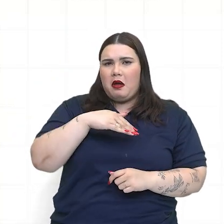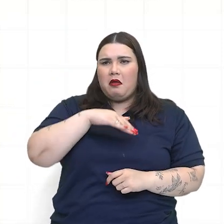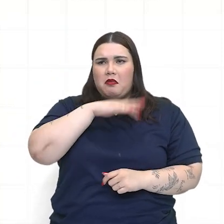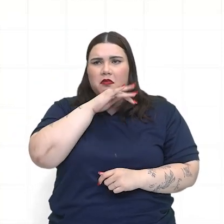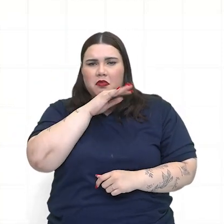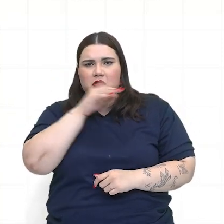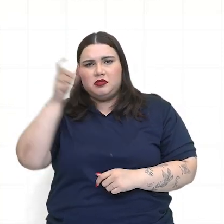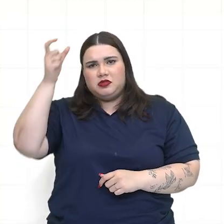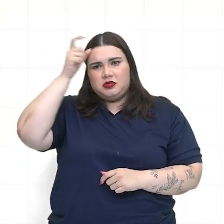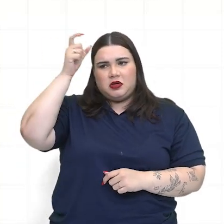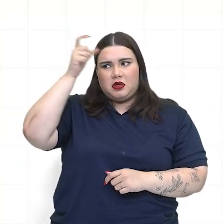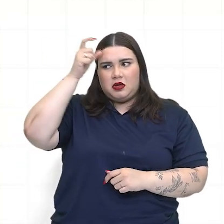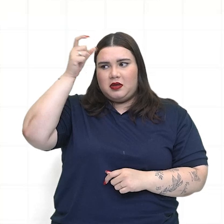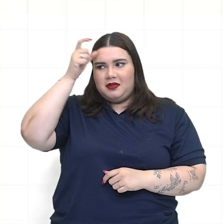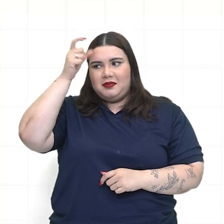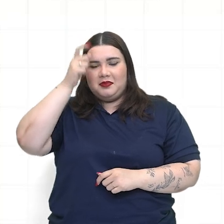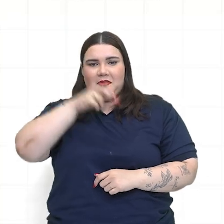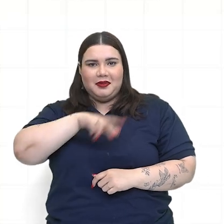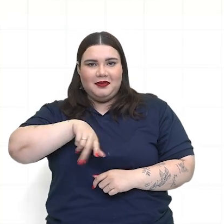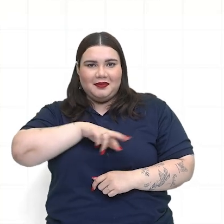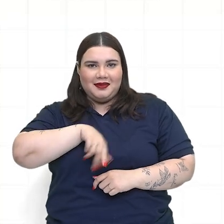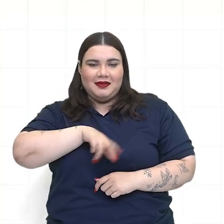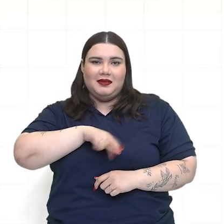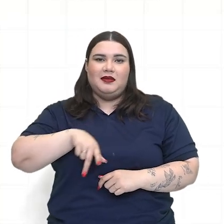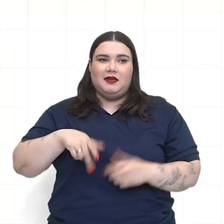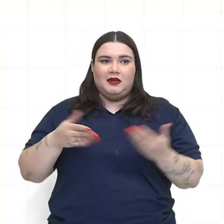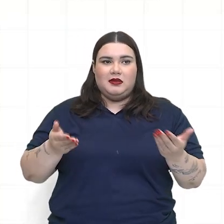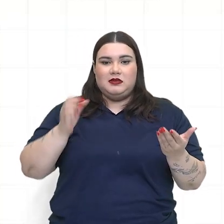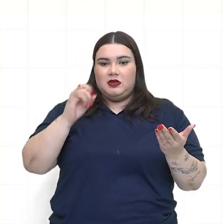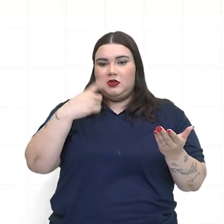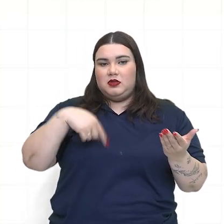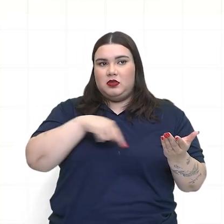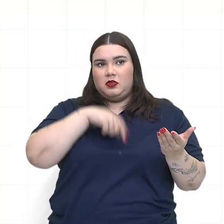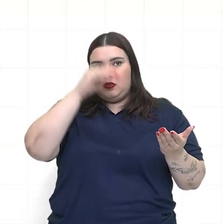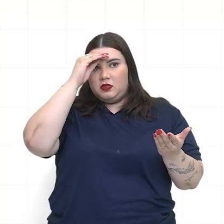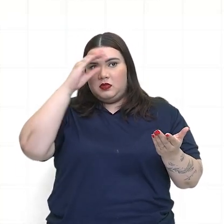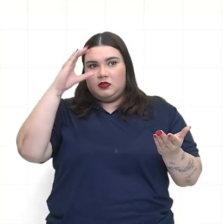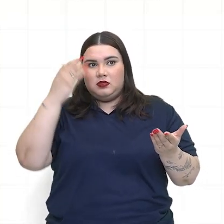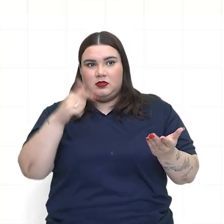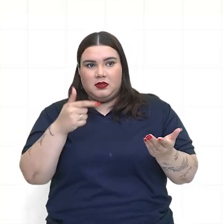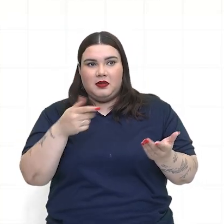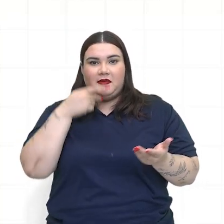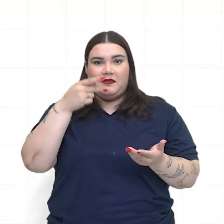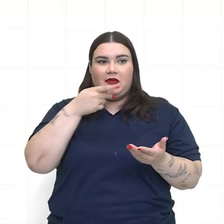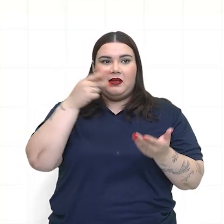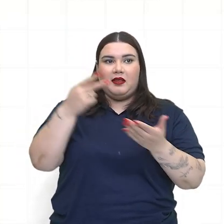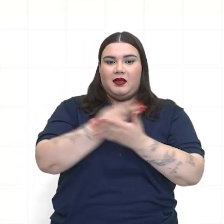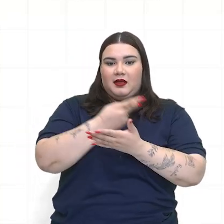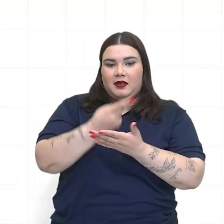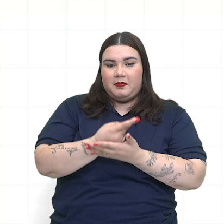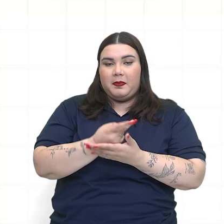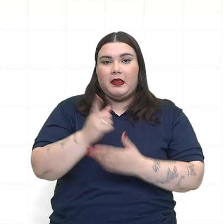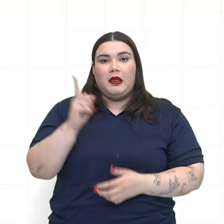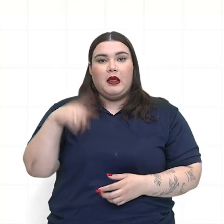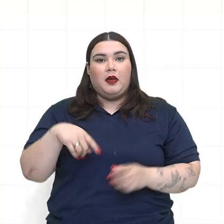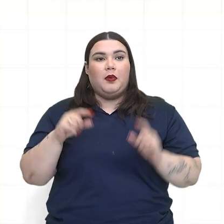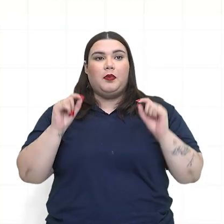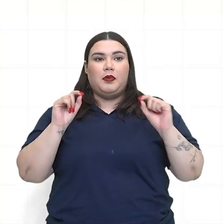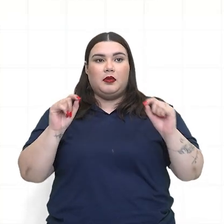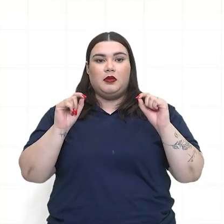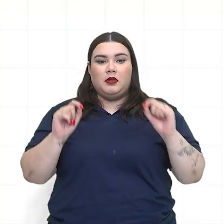são demônio, não são coisa que muitas das vezes, sem conhecimento, a gente fala besteira. São, na